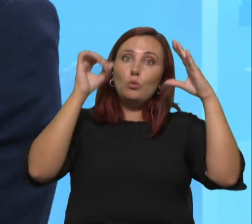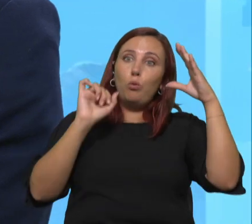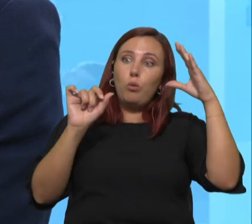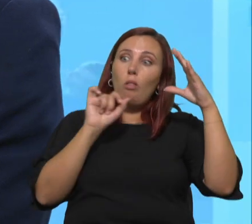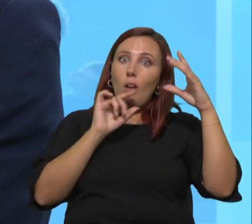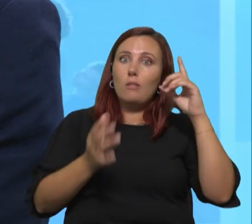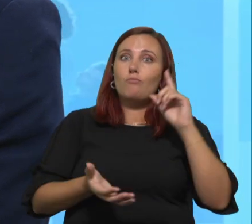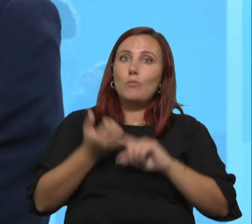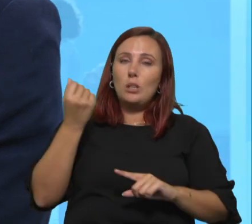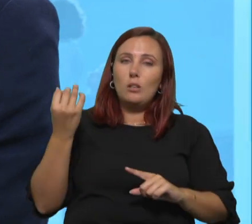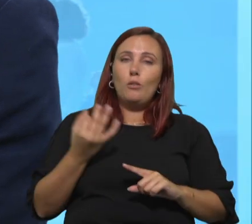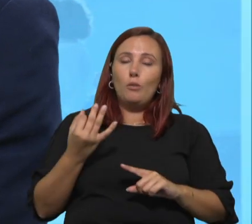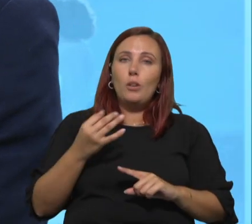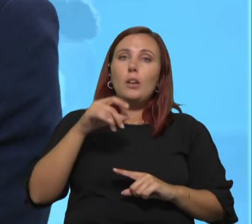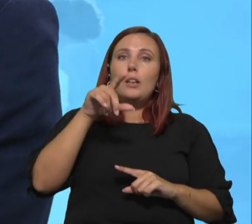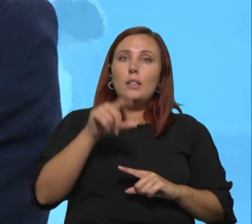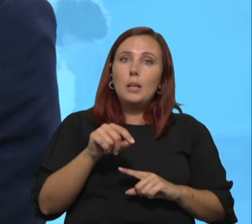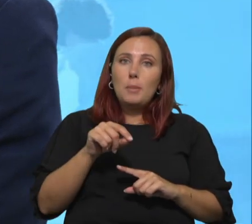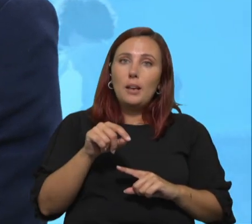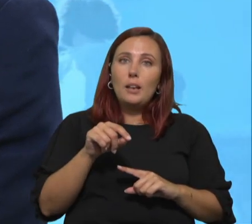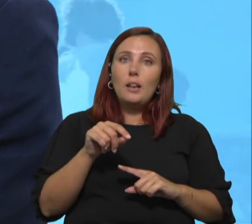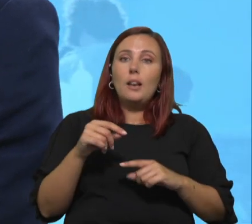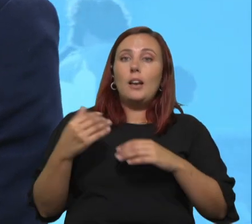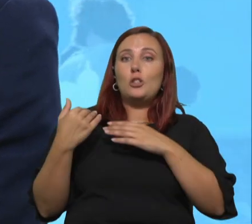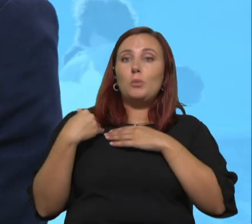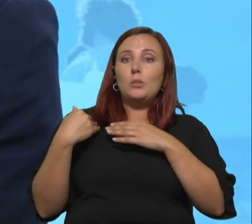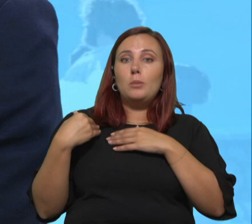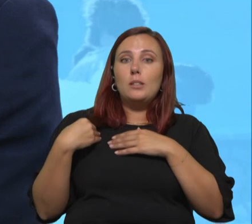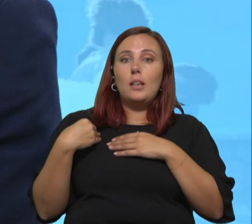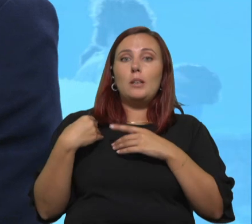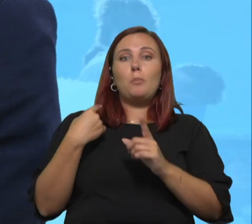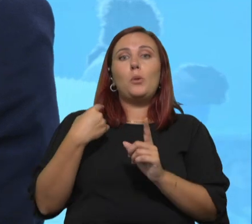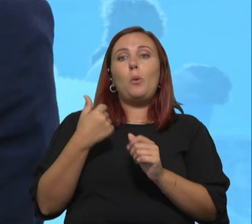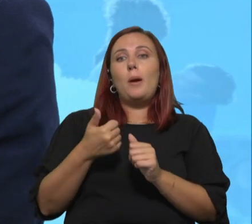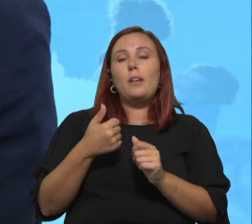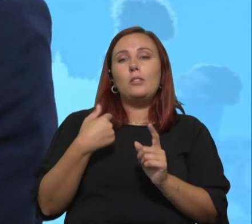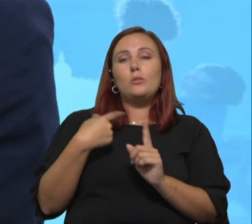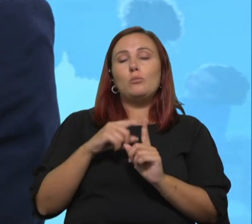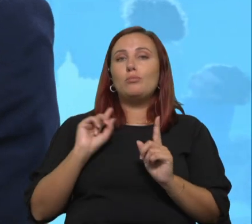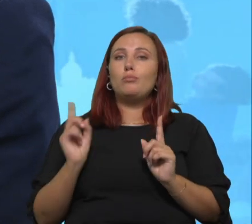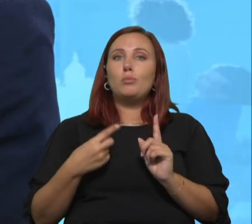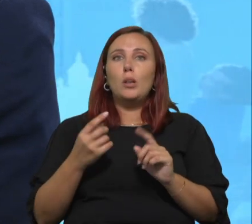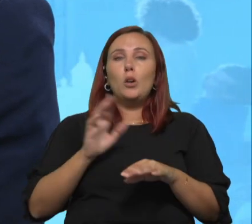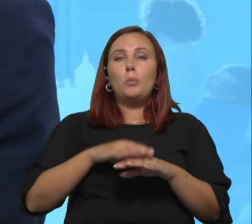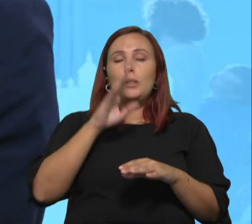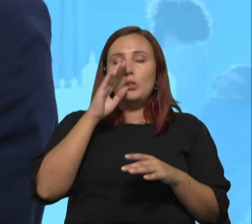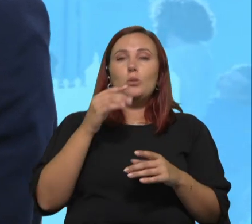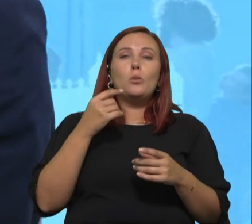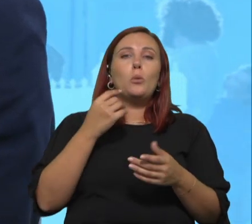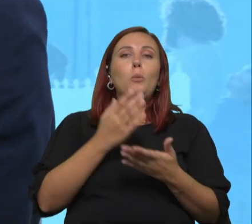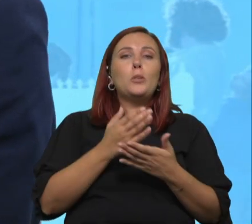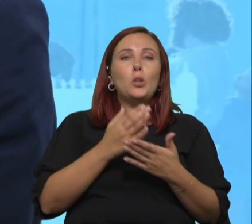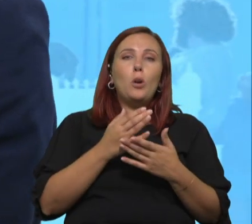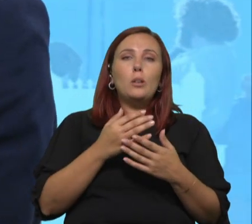como podem corresponsabilizarem-se pela construção do bem comum. A escola que aponta só para o umbigo também não cumpre o